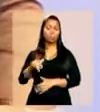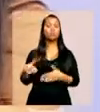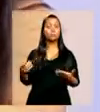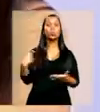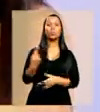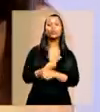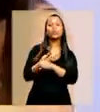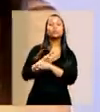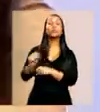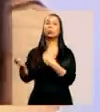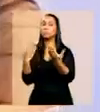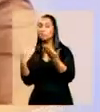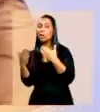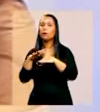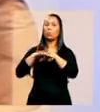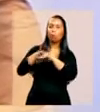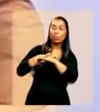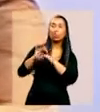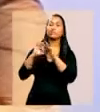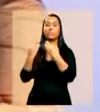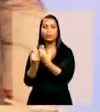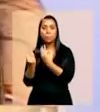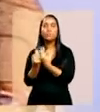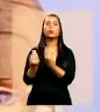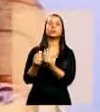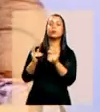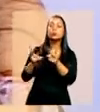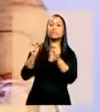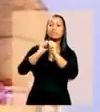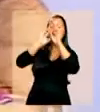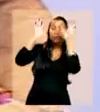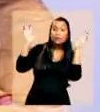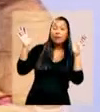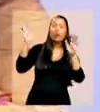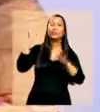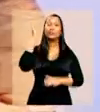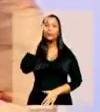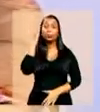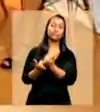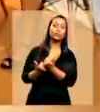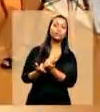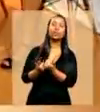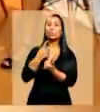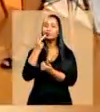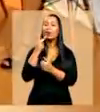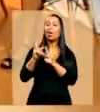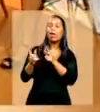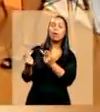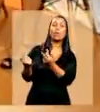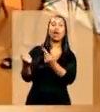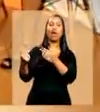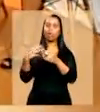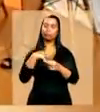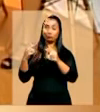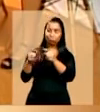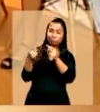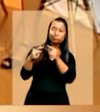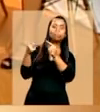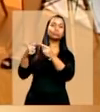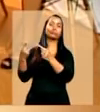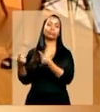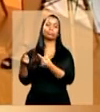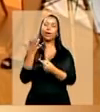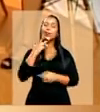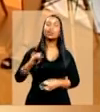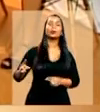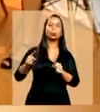Então, a gente busca sempre o diálogo com a família, busca sempre esclarecimento. A gente precisa falar a mesma língua em relação à